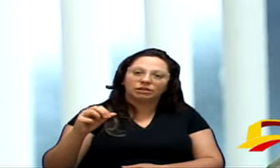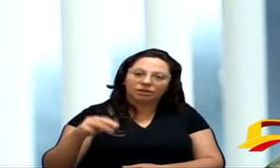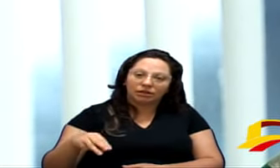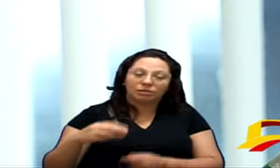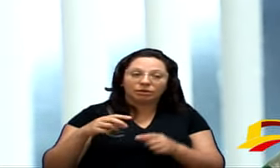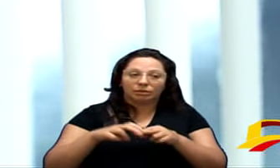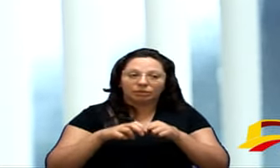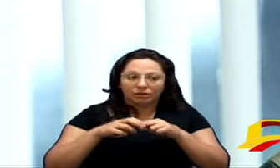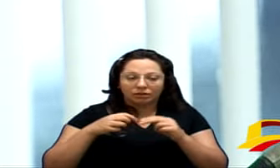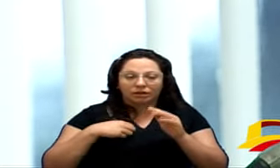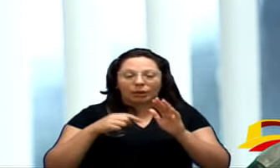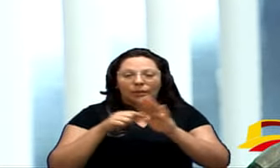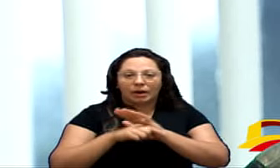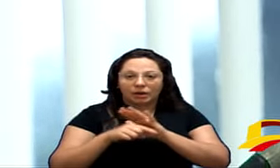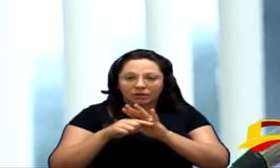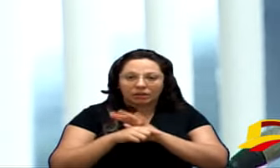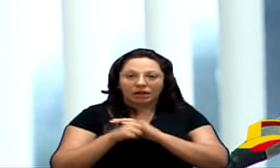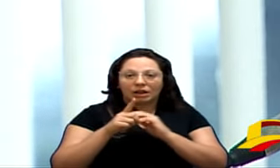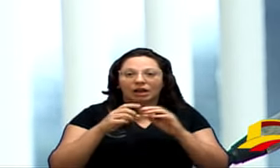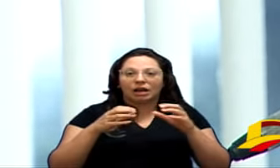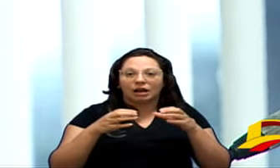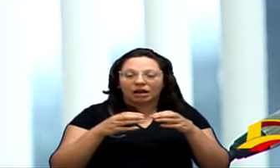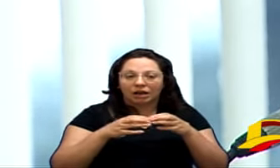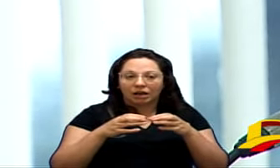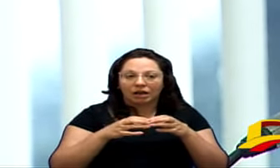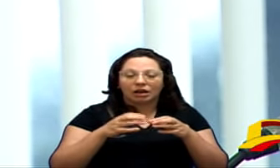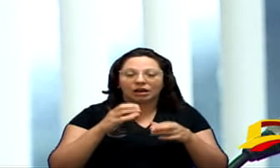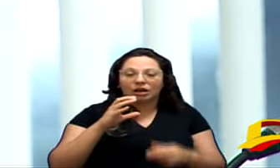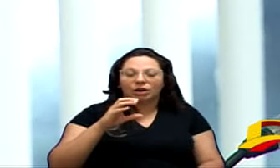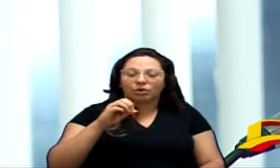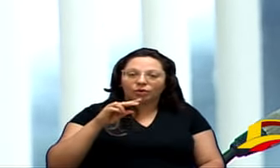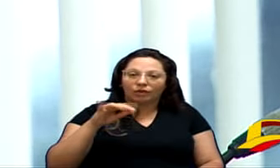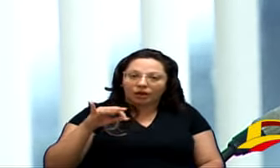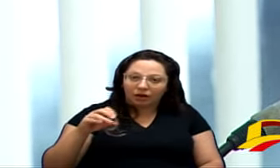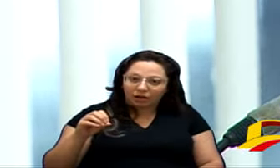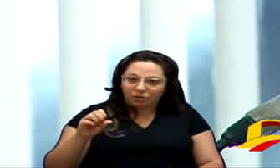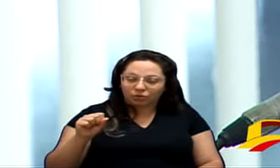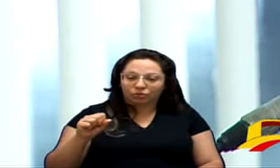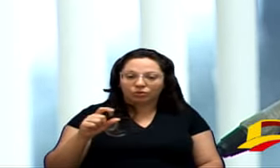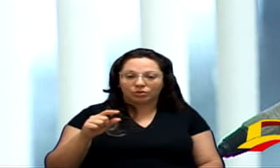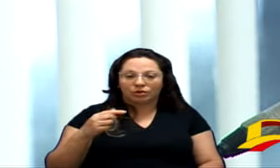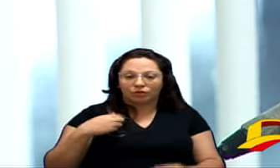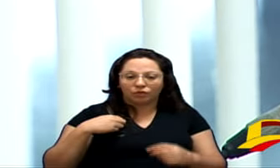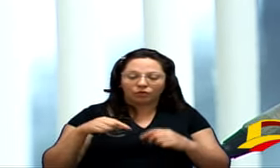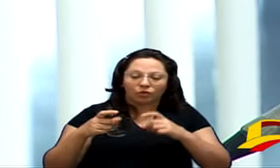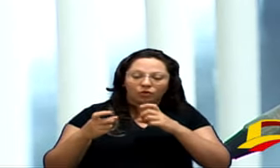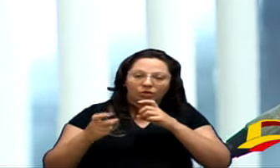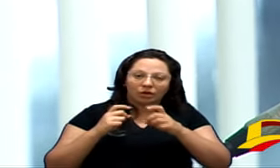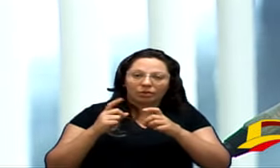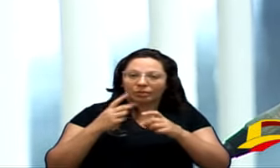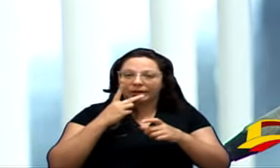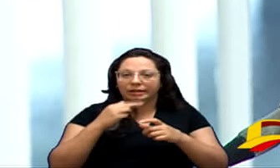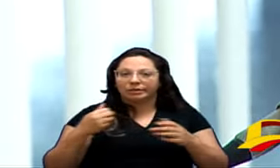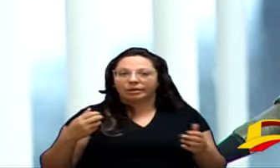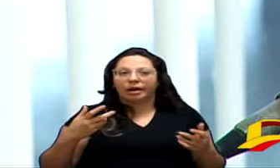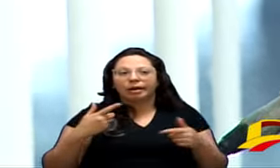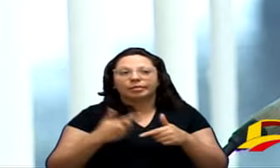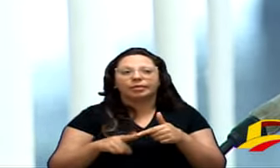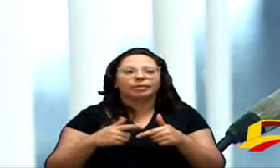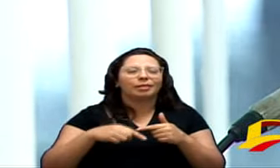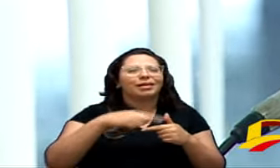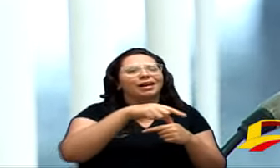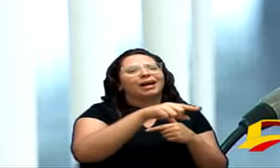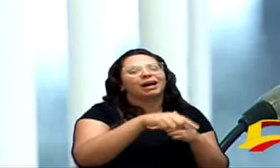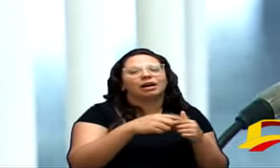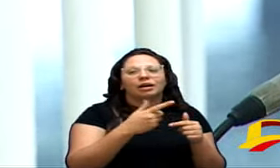a questão dos convênios porque quando a gente vai nas reuniões do consegue é sempre essa esse empurra empurra né ó aguarda